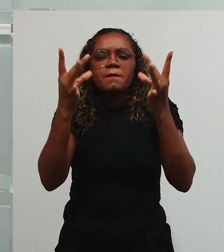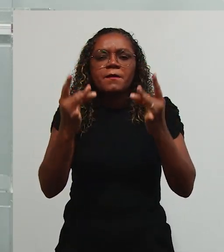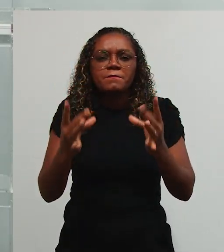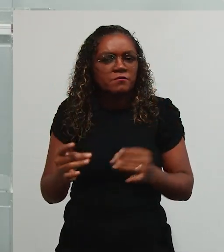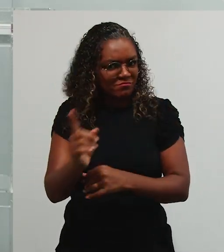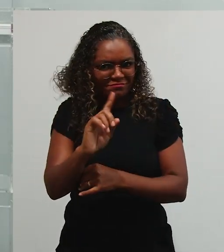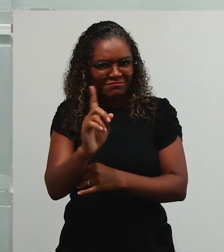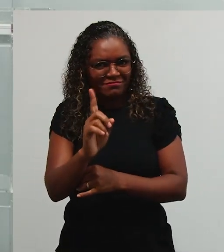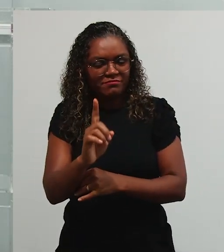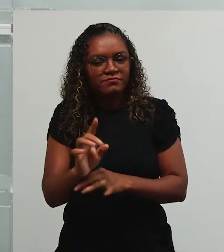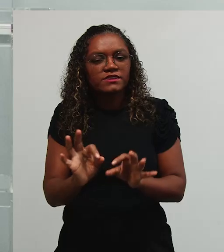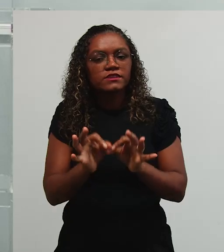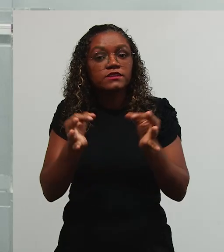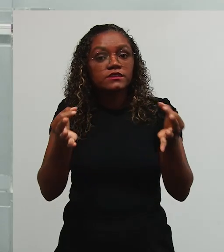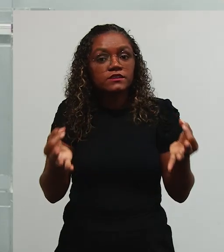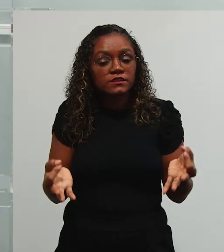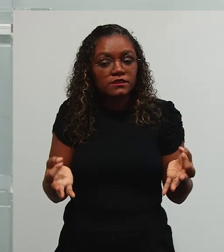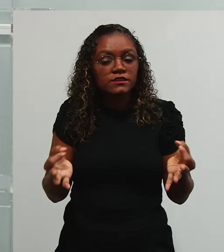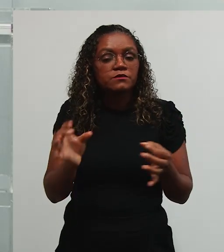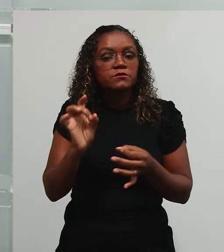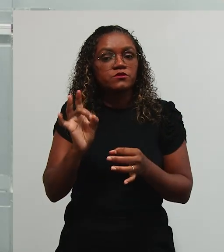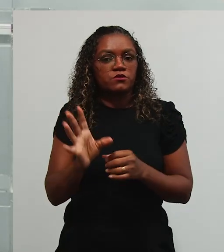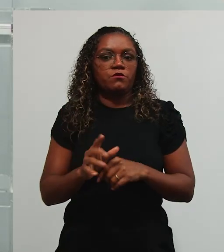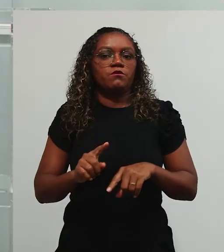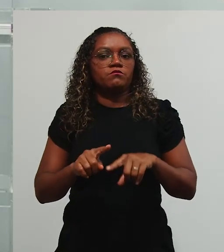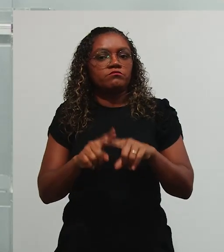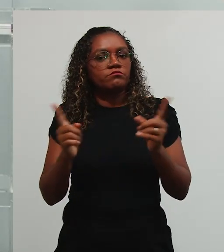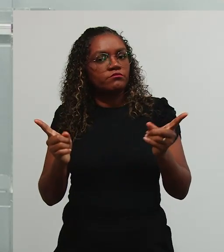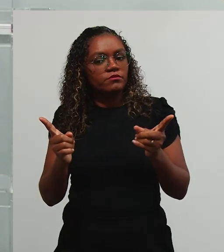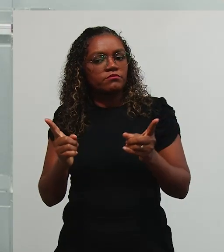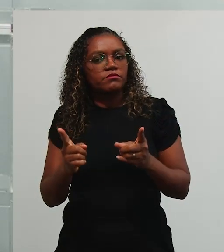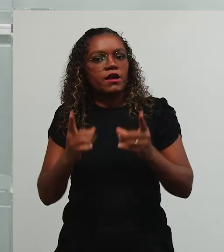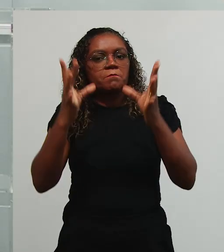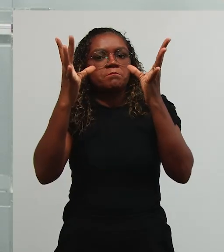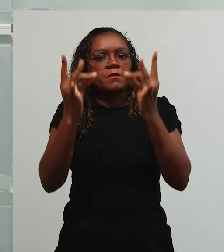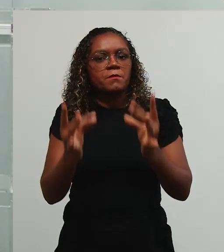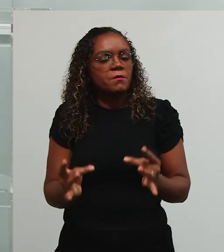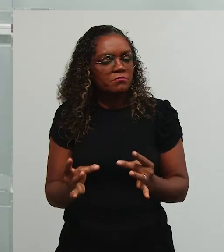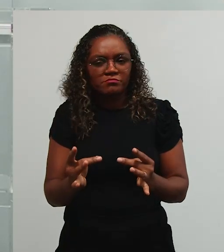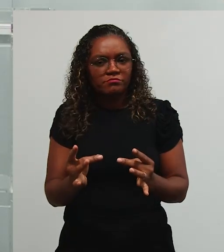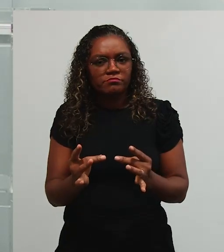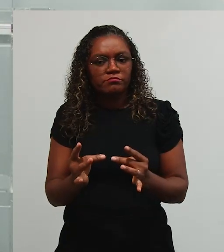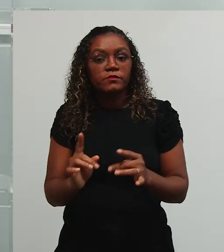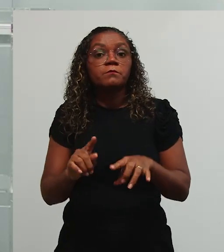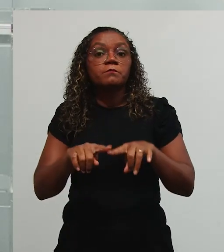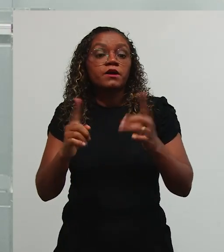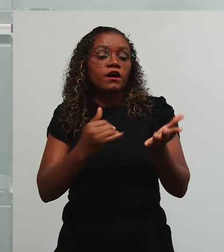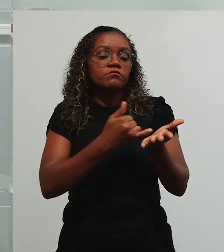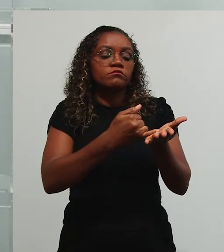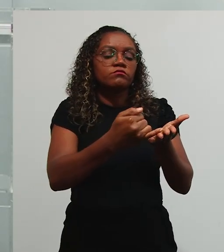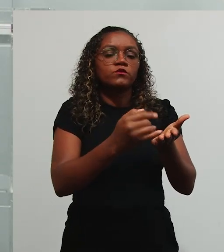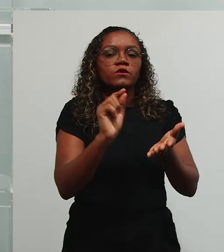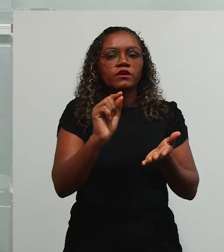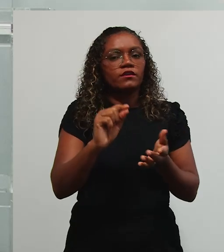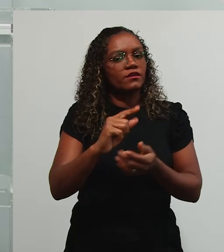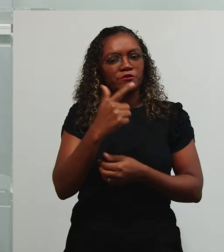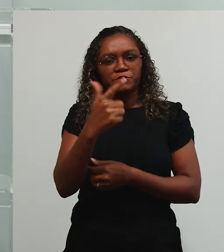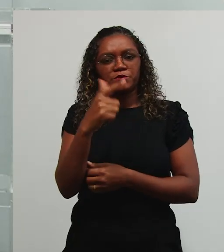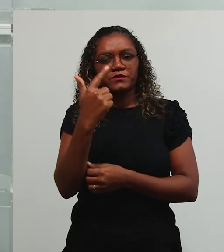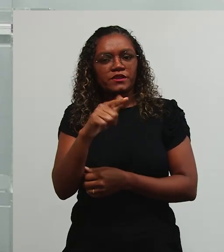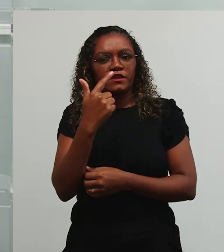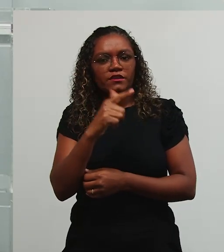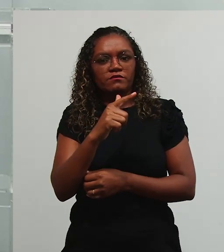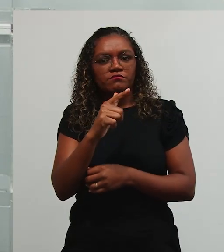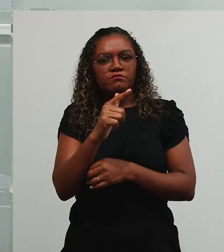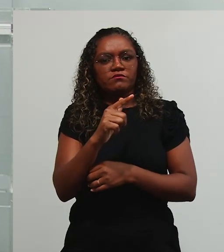conclusão. Quais são os meandros, os miúdos dessa conclusão, você não fala. Isso no resumo. Na introdução não tem esse spoiler